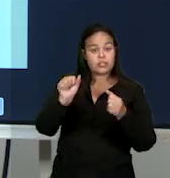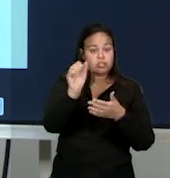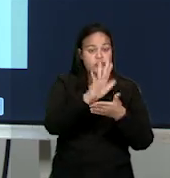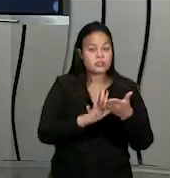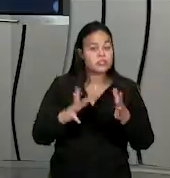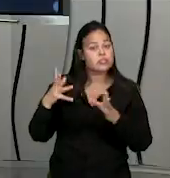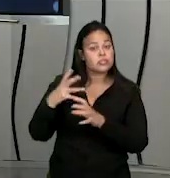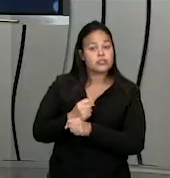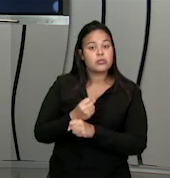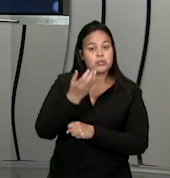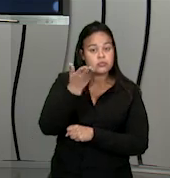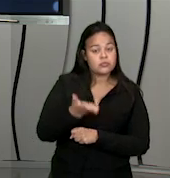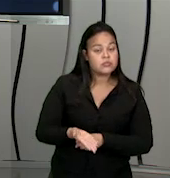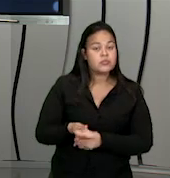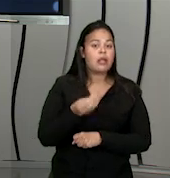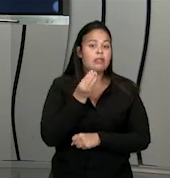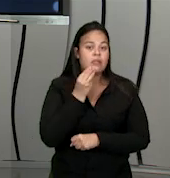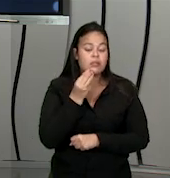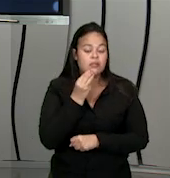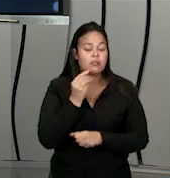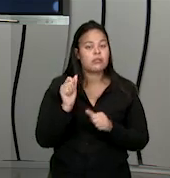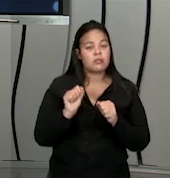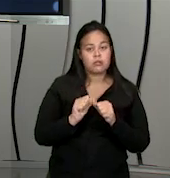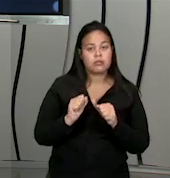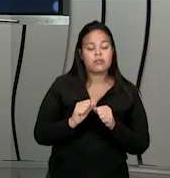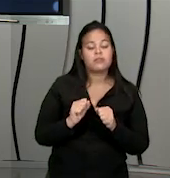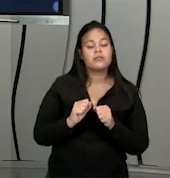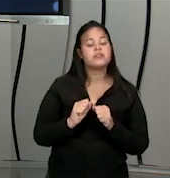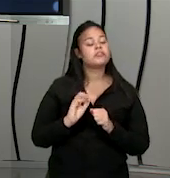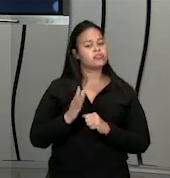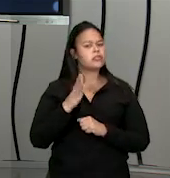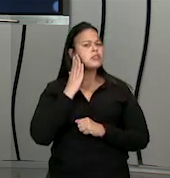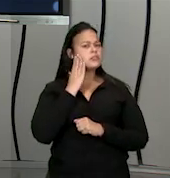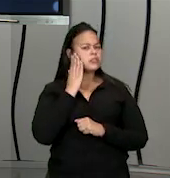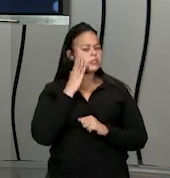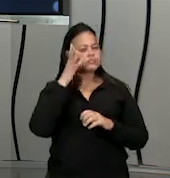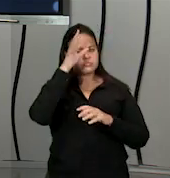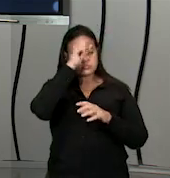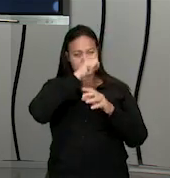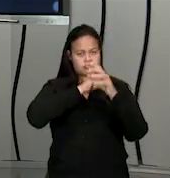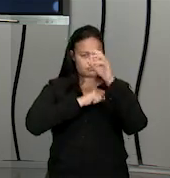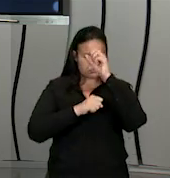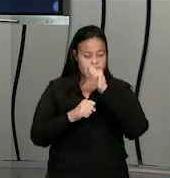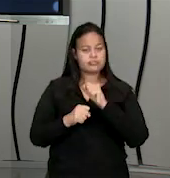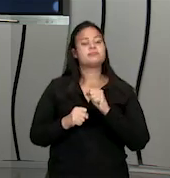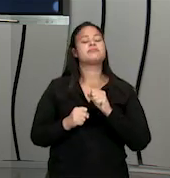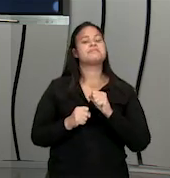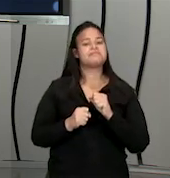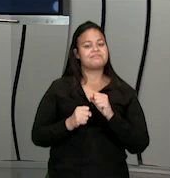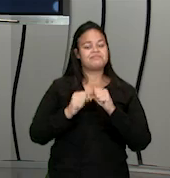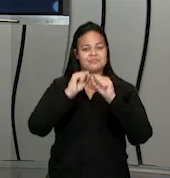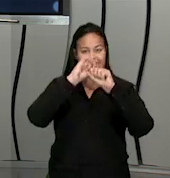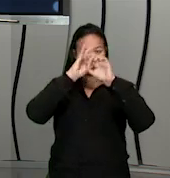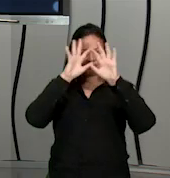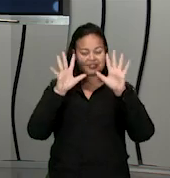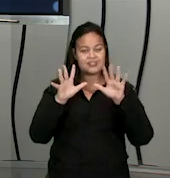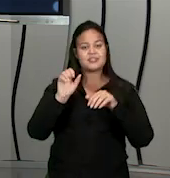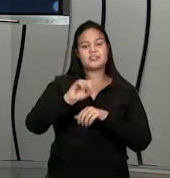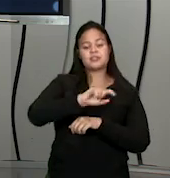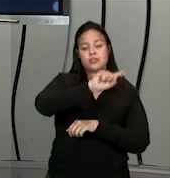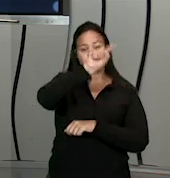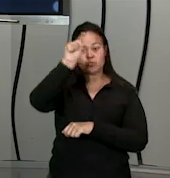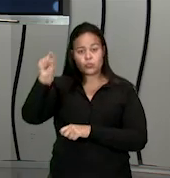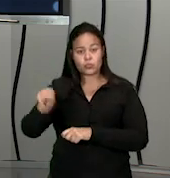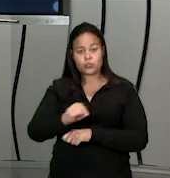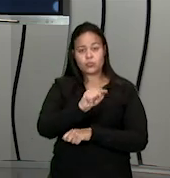soma aqui para vocês aí fazerem, né? Mas vocês já entenderam e aí vocês conseguem fazer o círculo